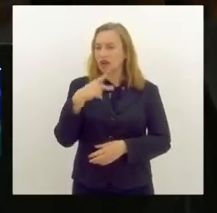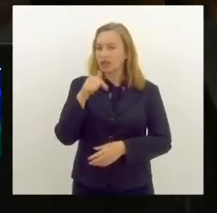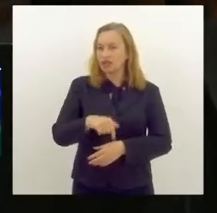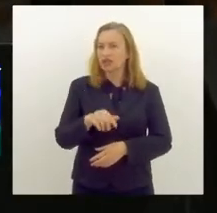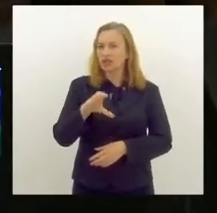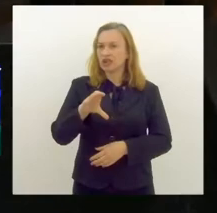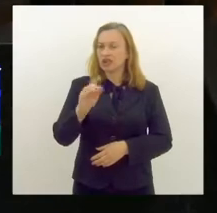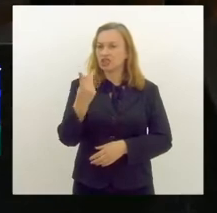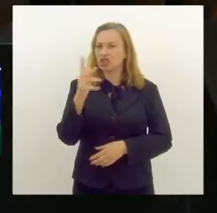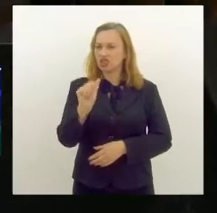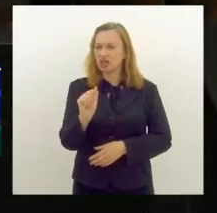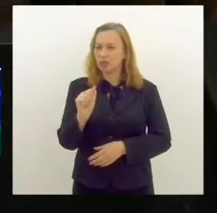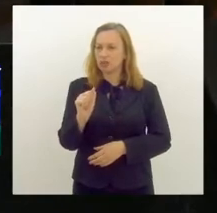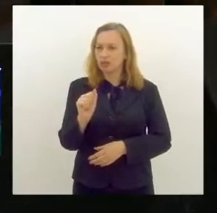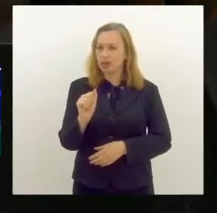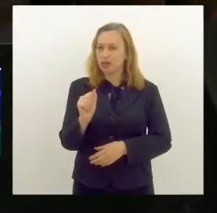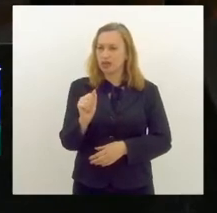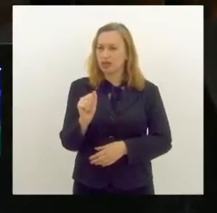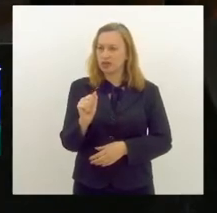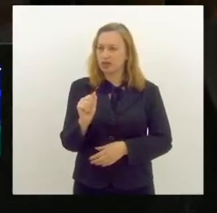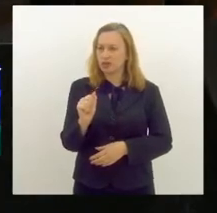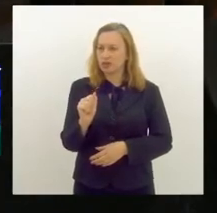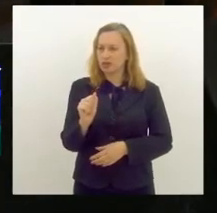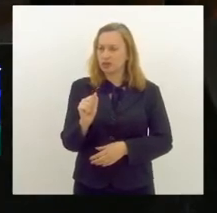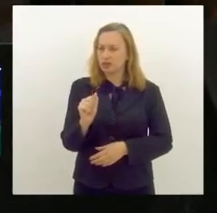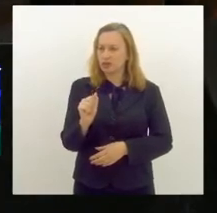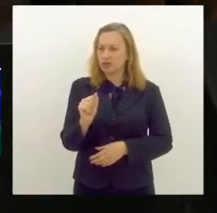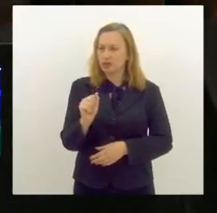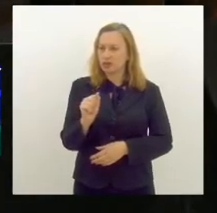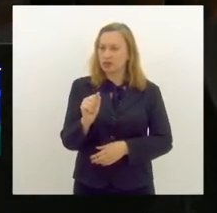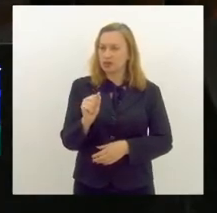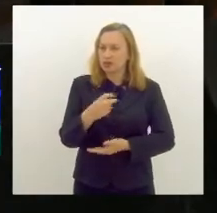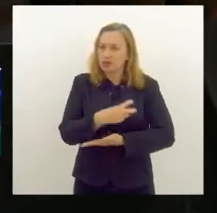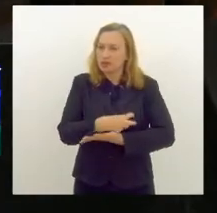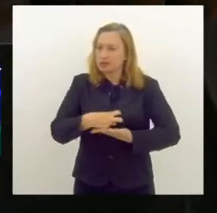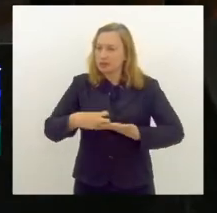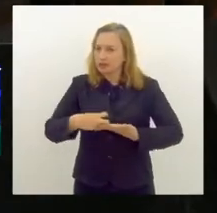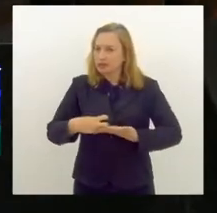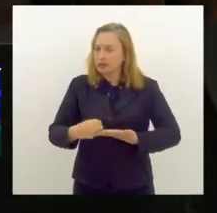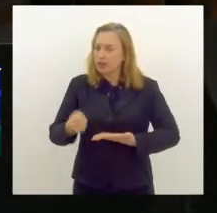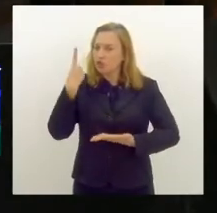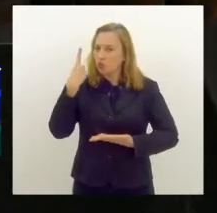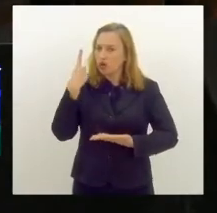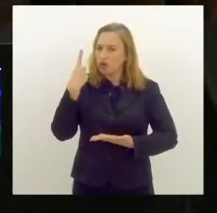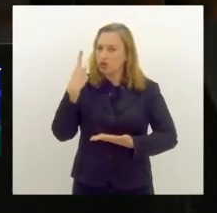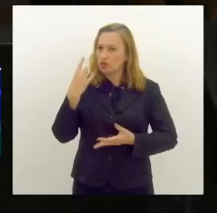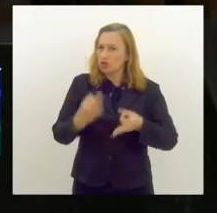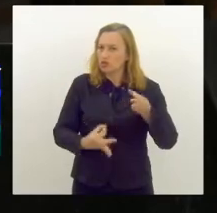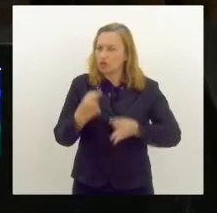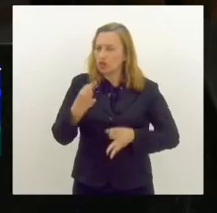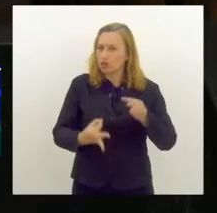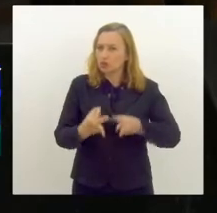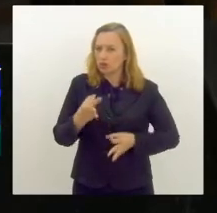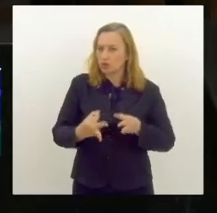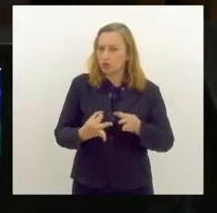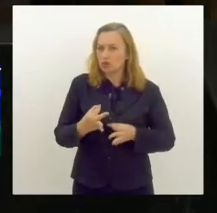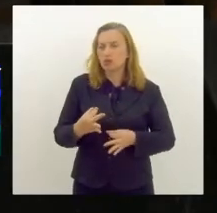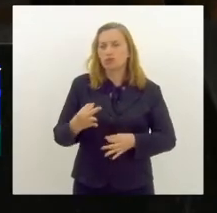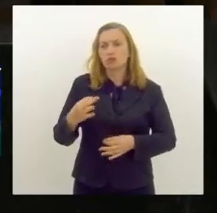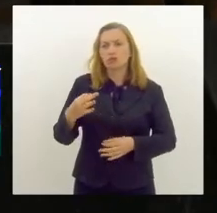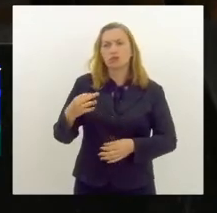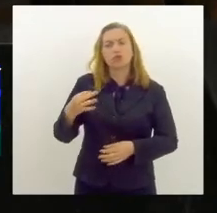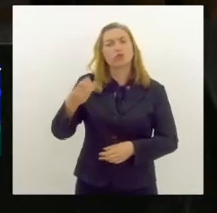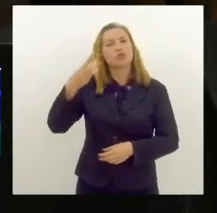uma chapa caçada, quer dizer, caçamos o governador, o ex-juiz, ex-governador, o Wilson